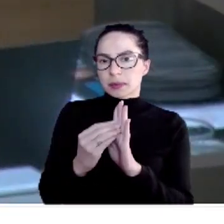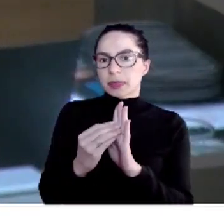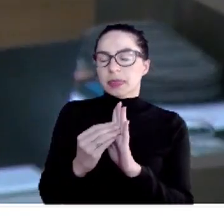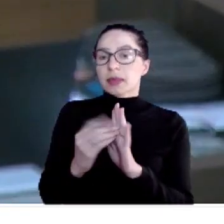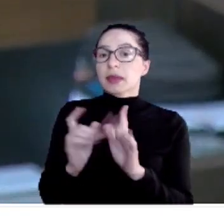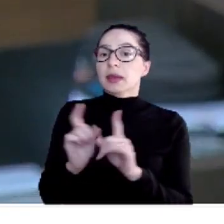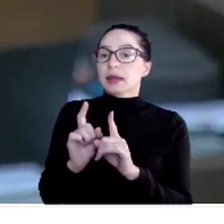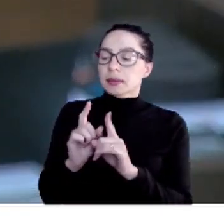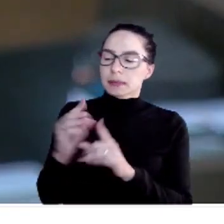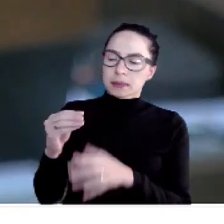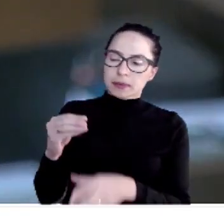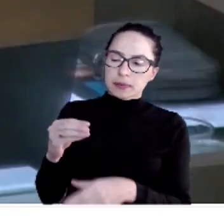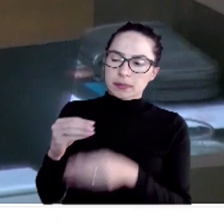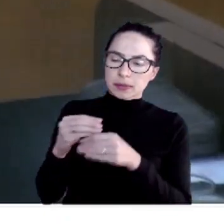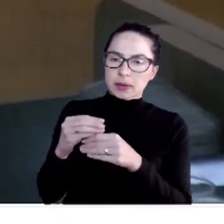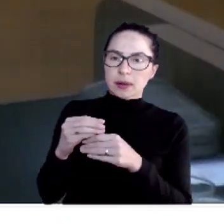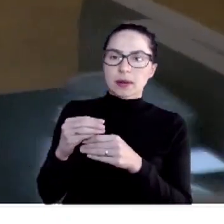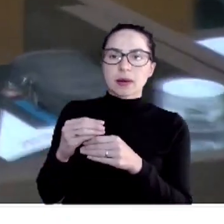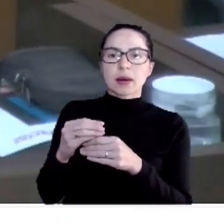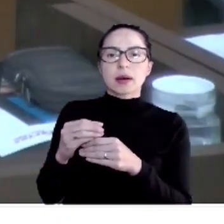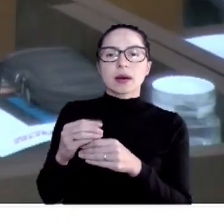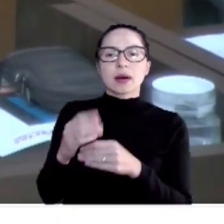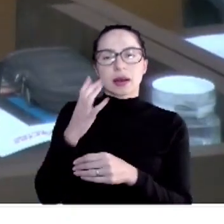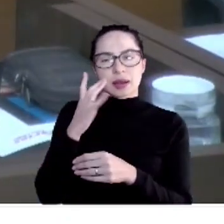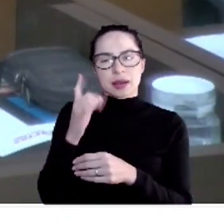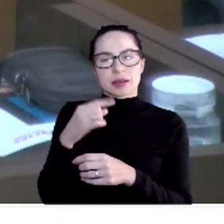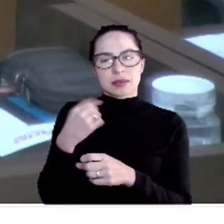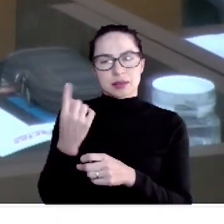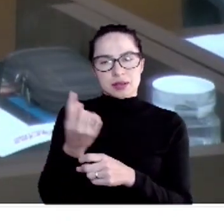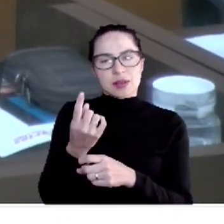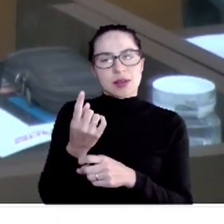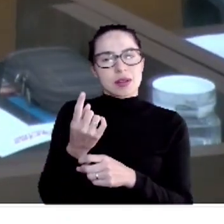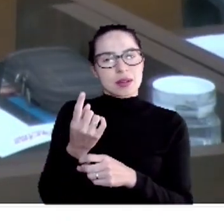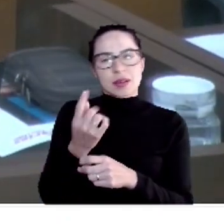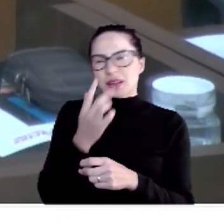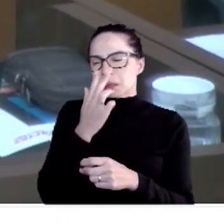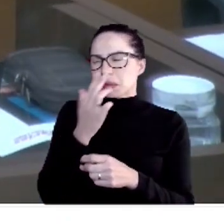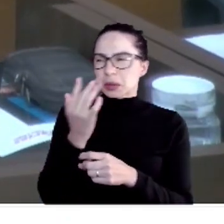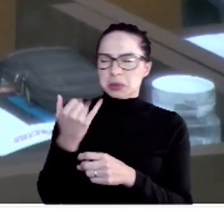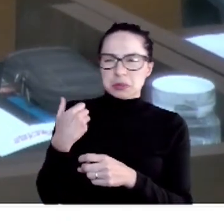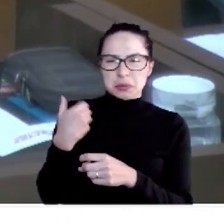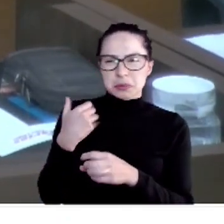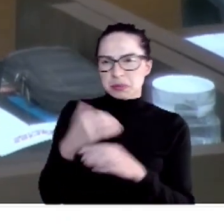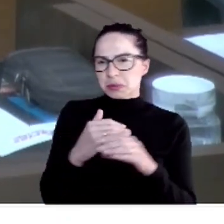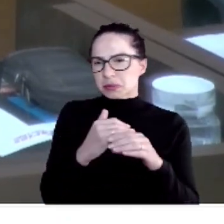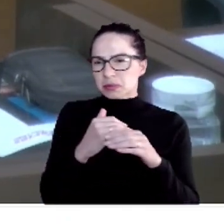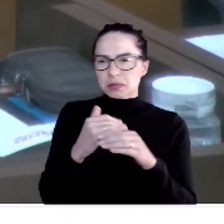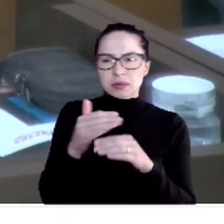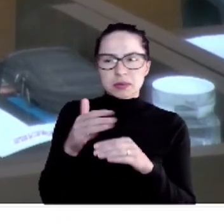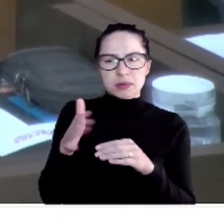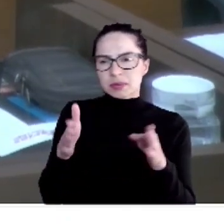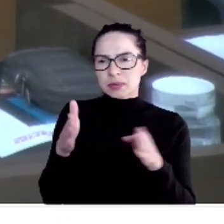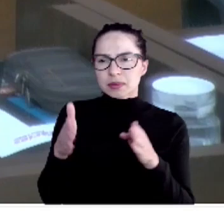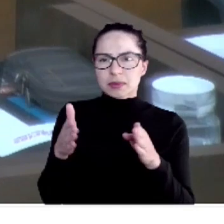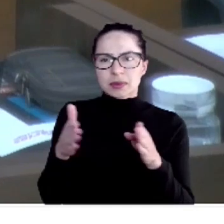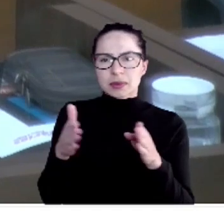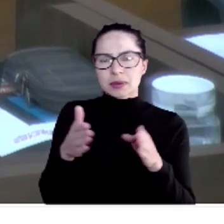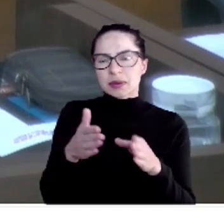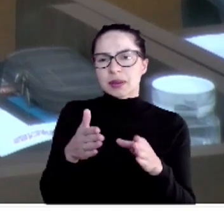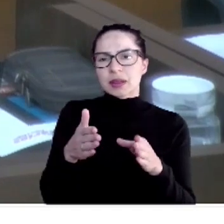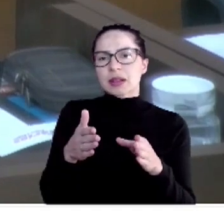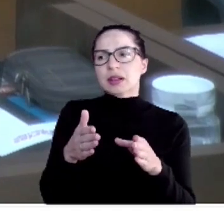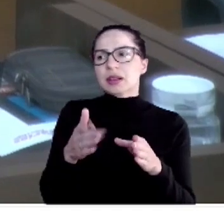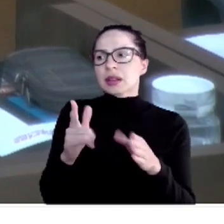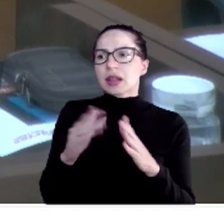suas palavras, porque acho que nós aqui, quase todos, quase a mesma idade, vivemos quase todos na mesma época de